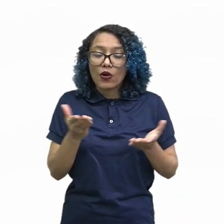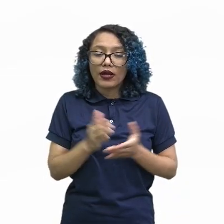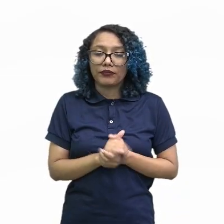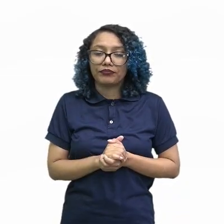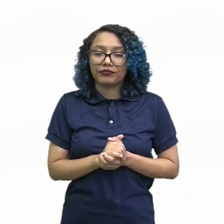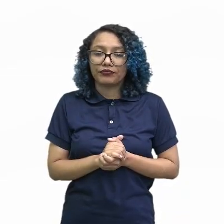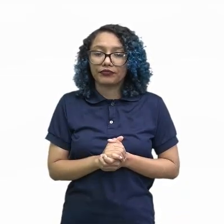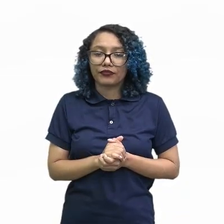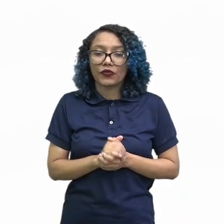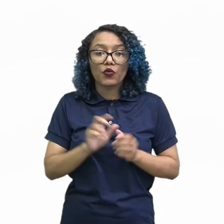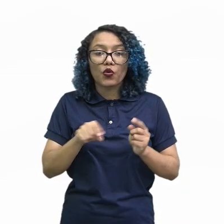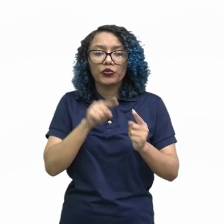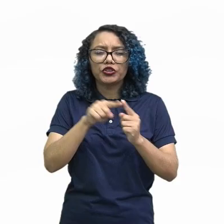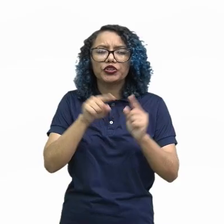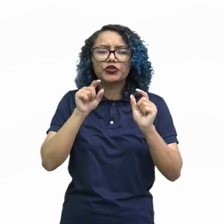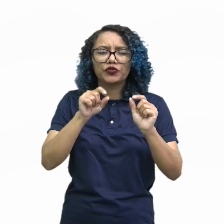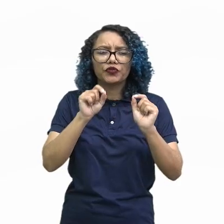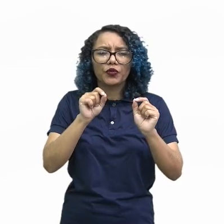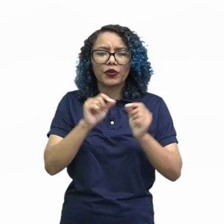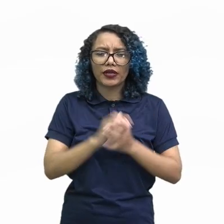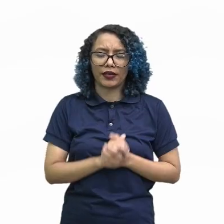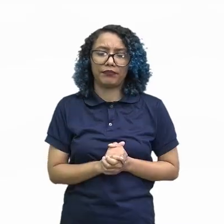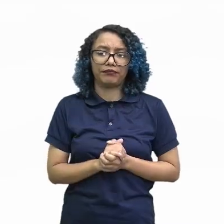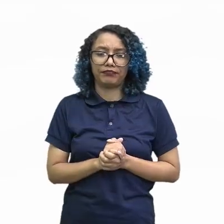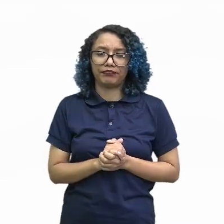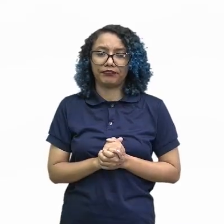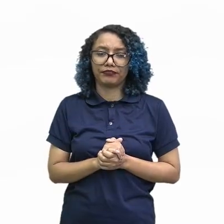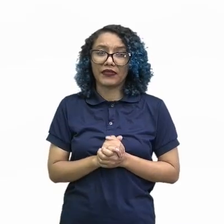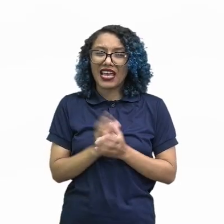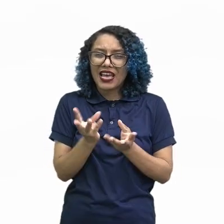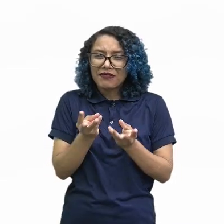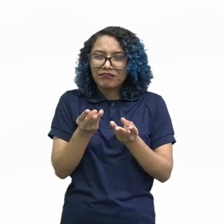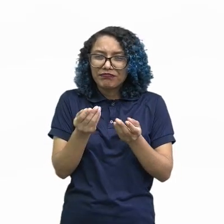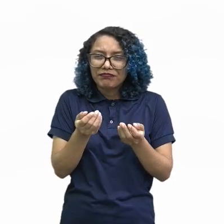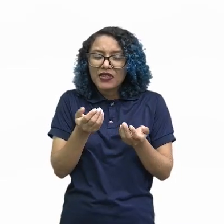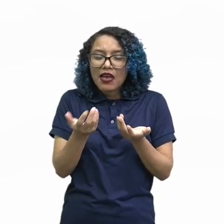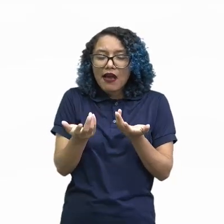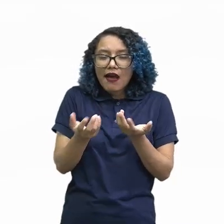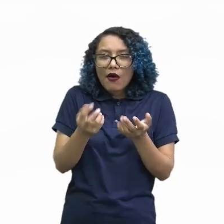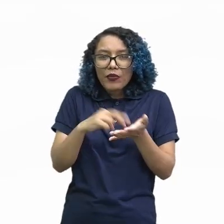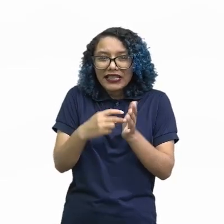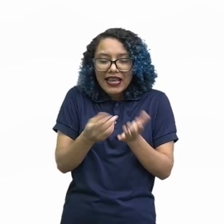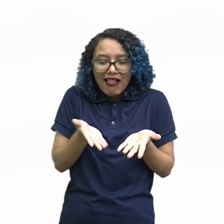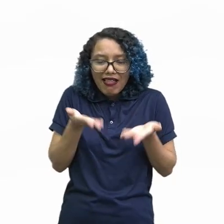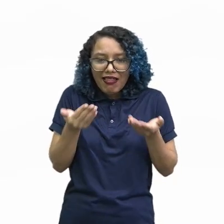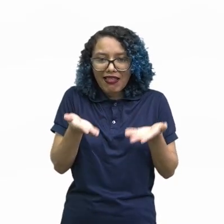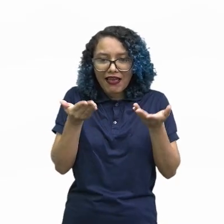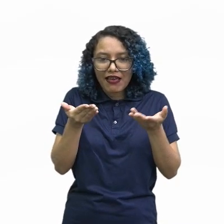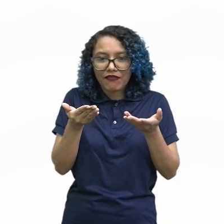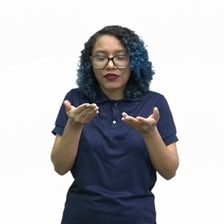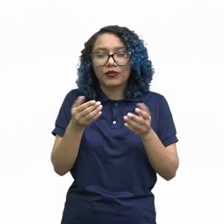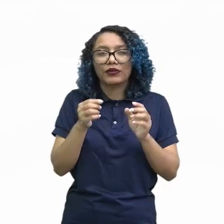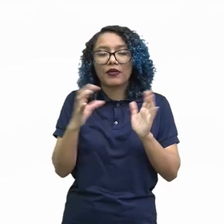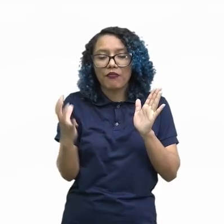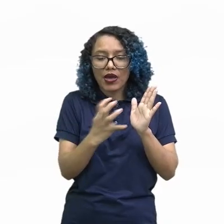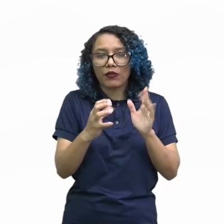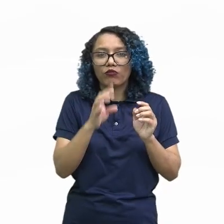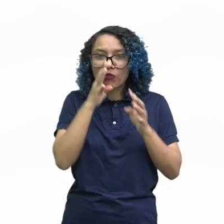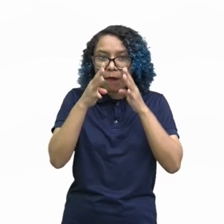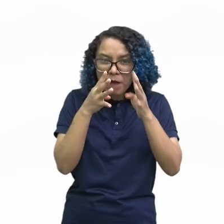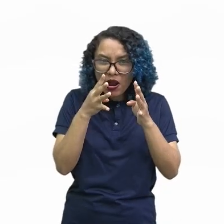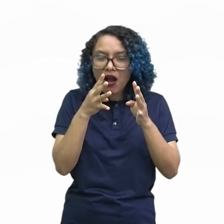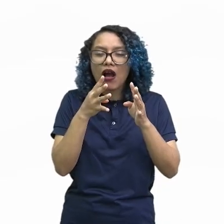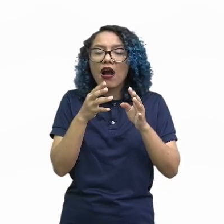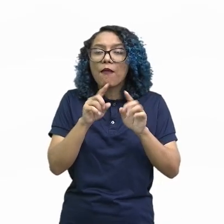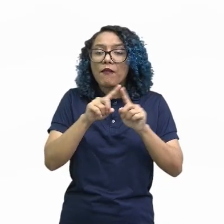busca suavizar. A hipérbole exagera, o eufemismo, ele suaviza. Então, perceba